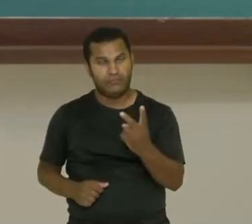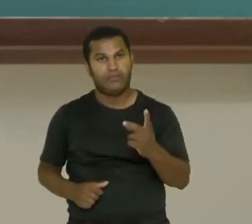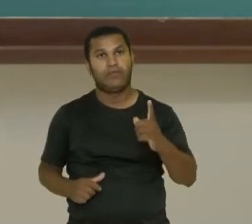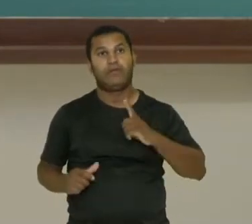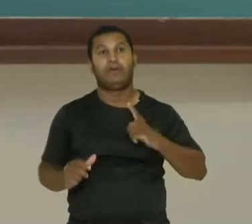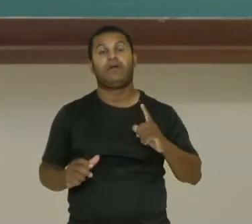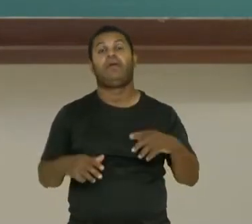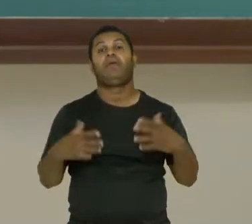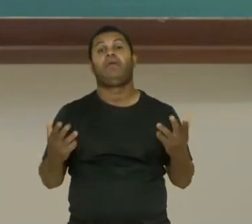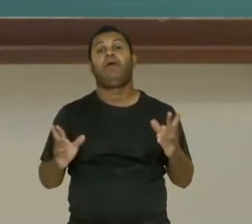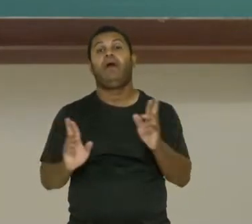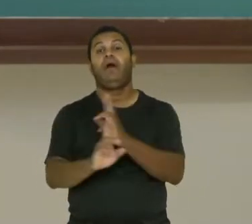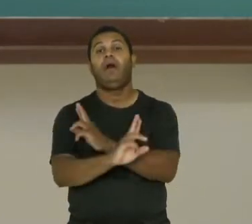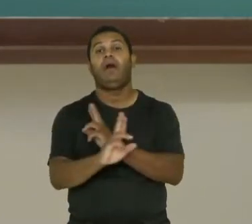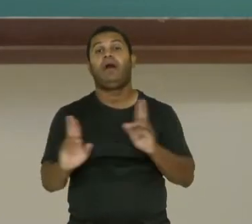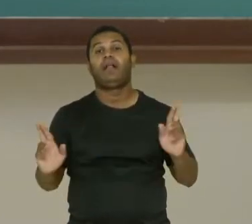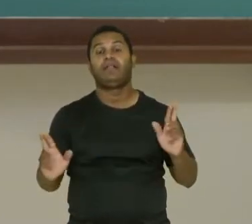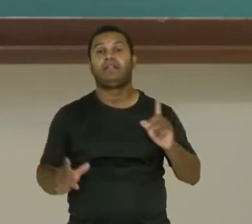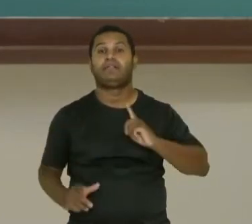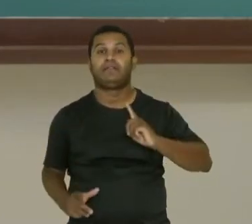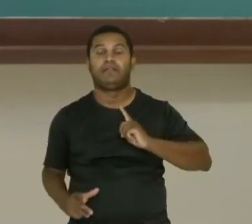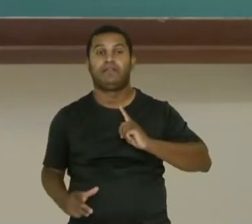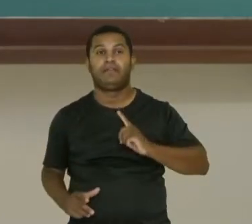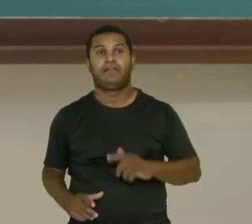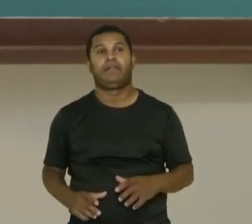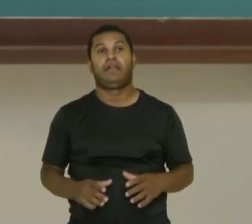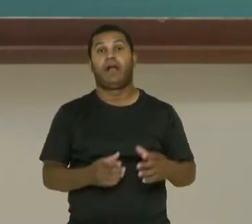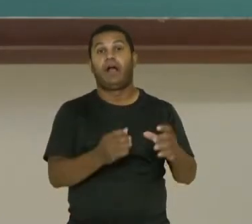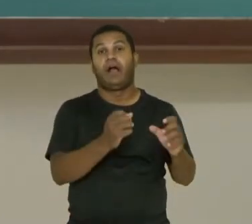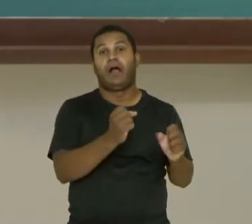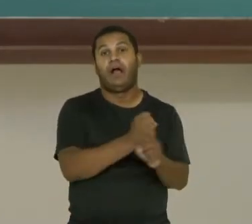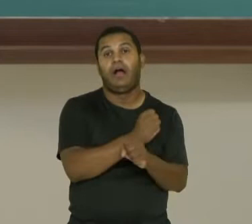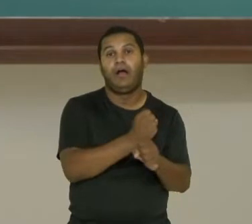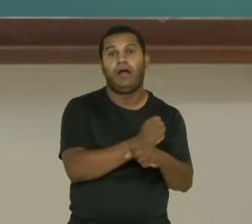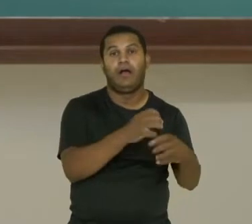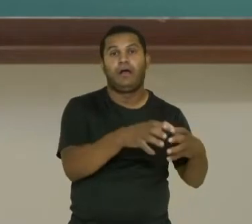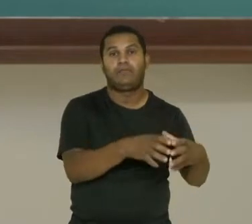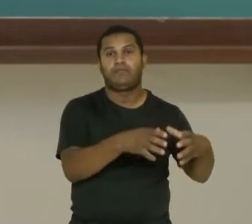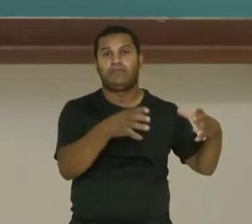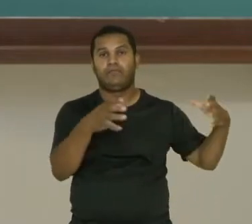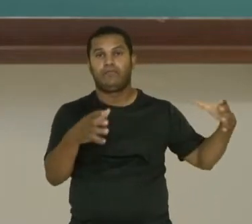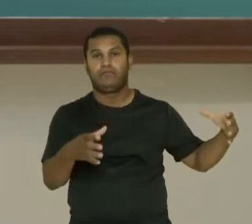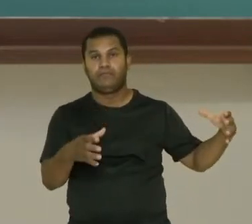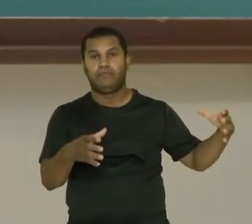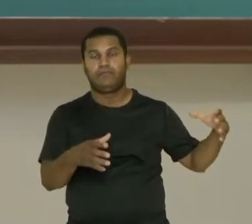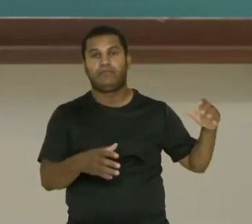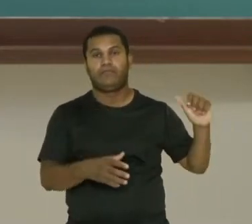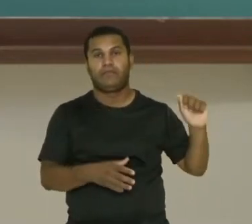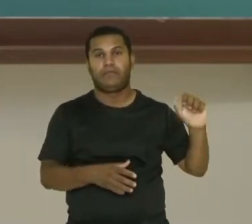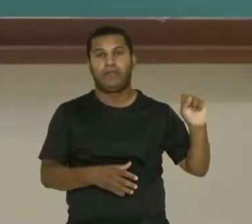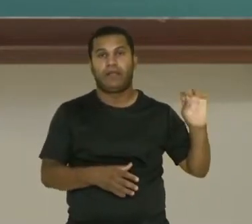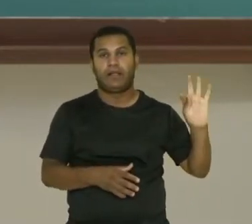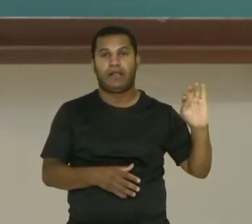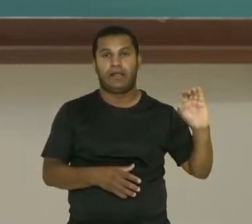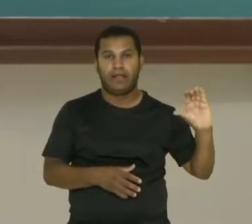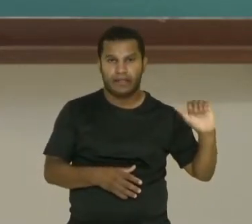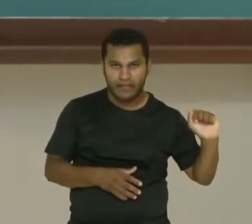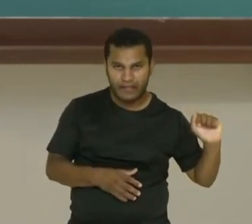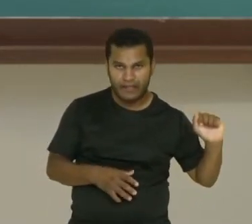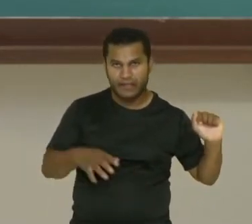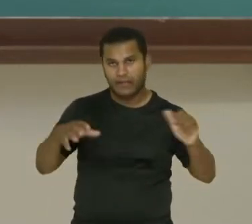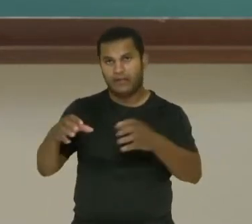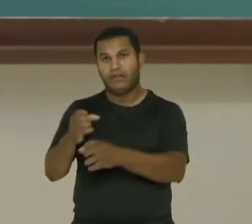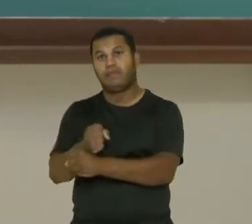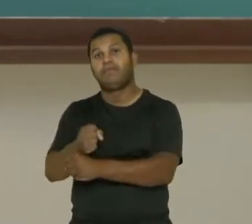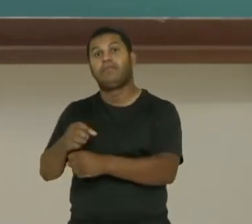formação do Império Azteca, né? Mas a colonização espanhola ela vai avançar então das ilhas do